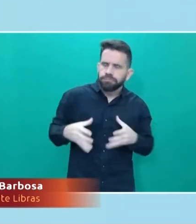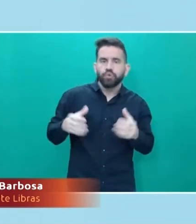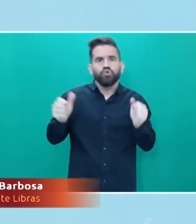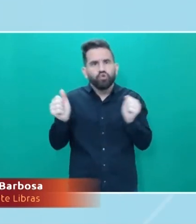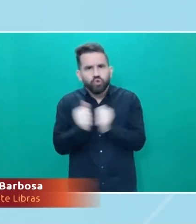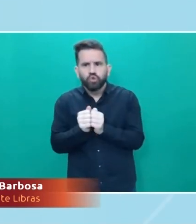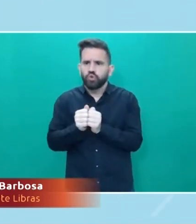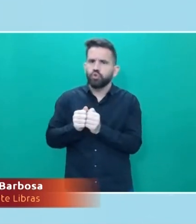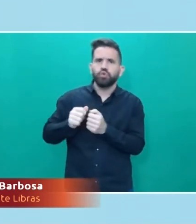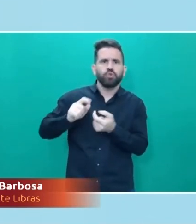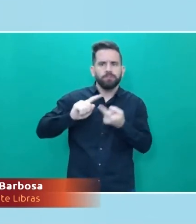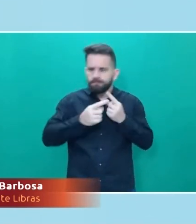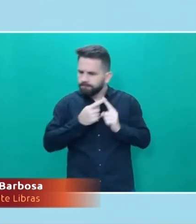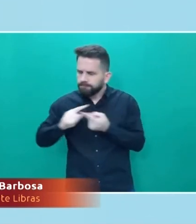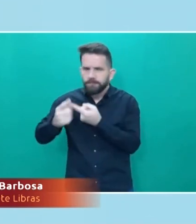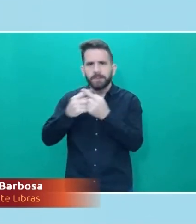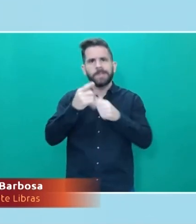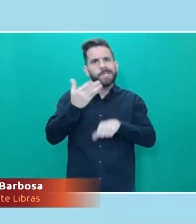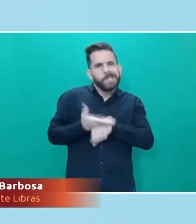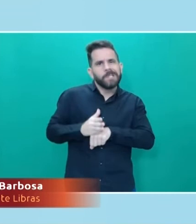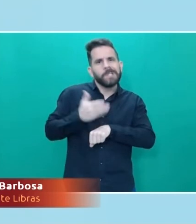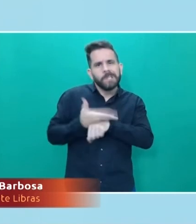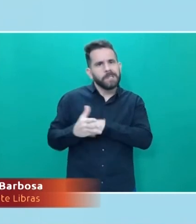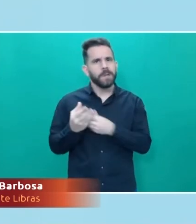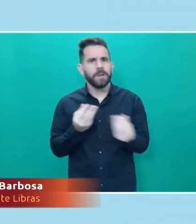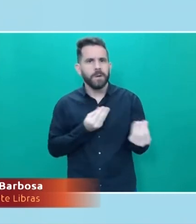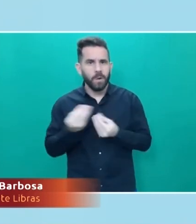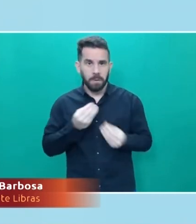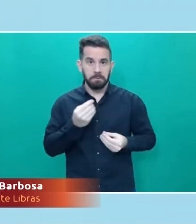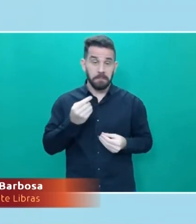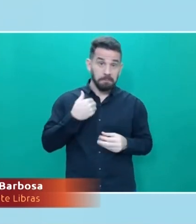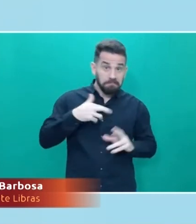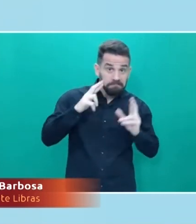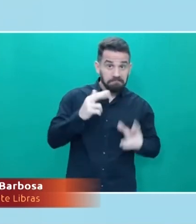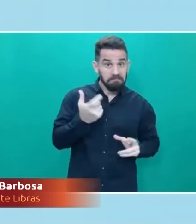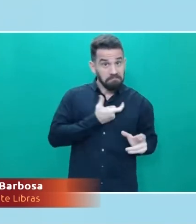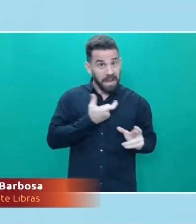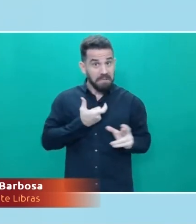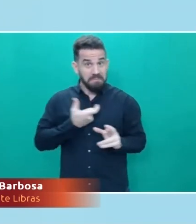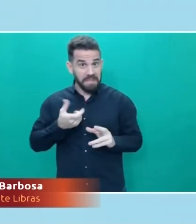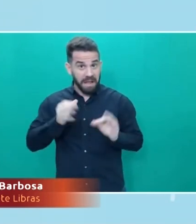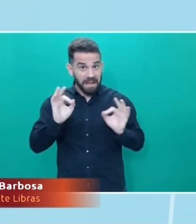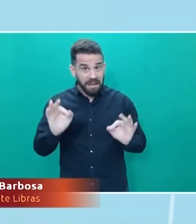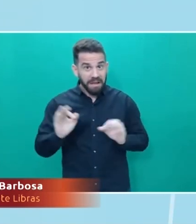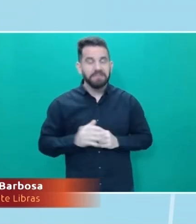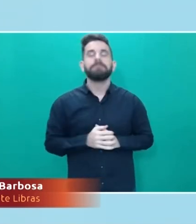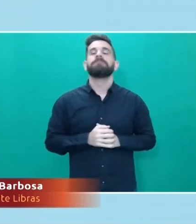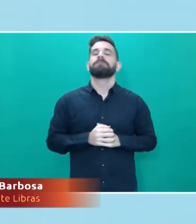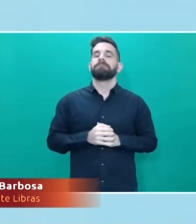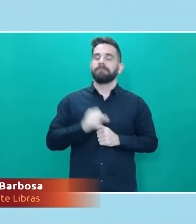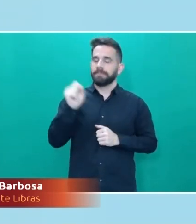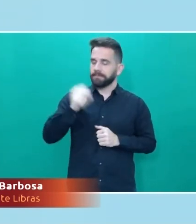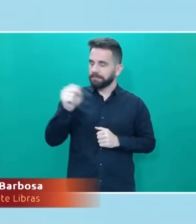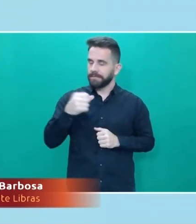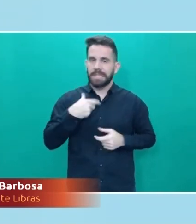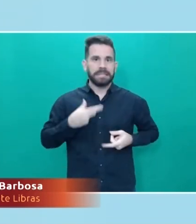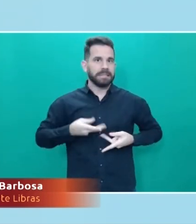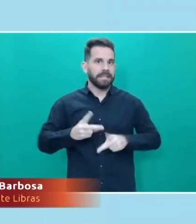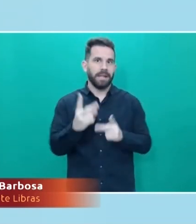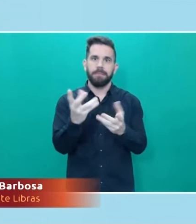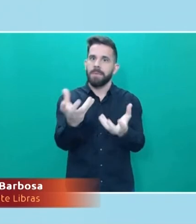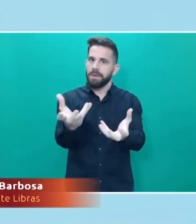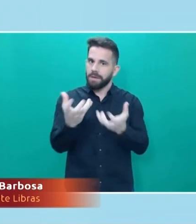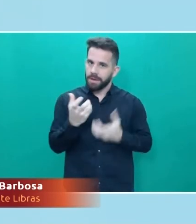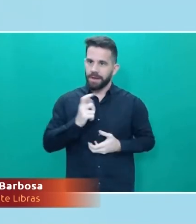que na última competição? A intenção é sempre essa, né? Nos superar, porque a